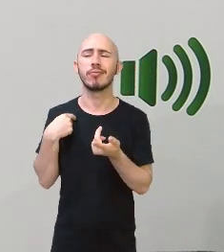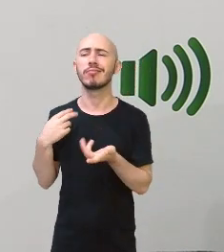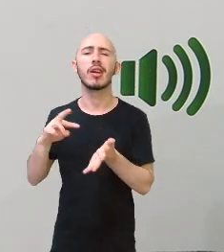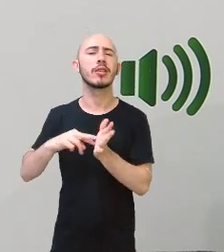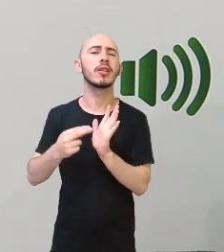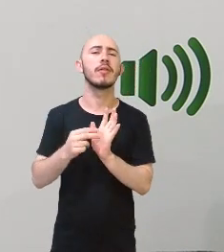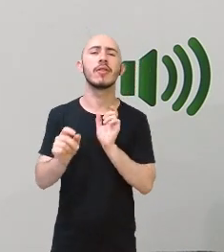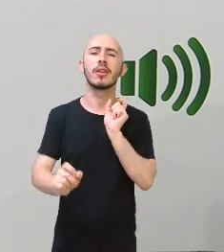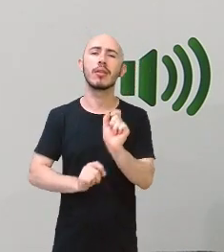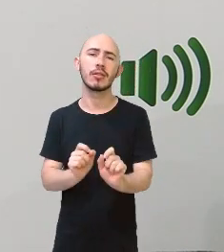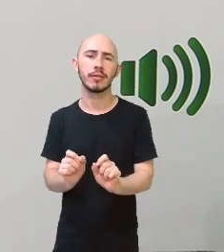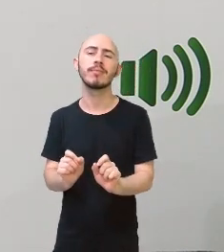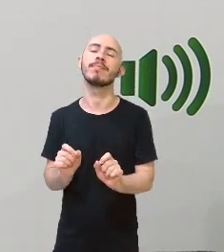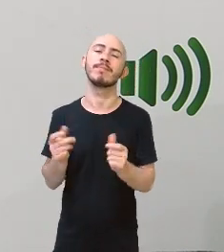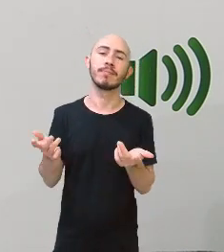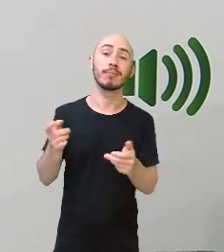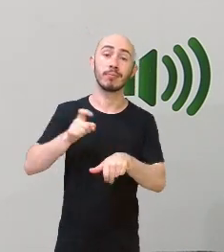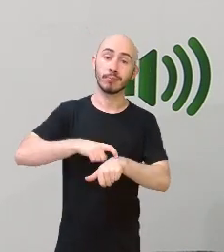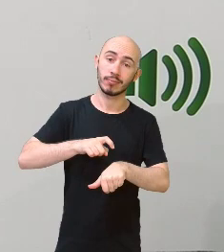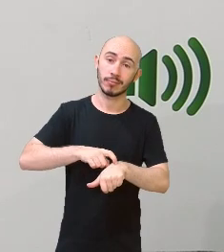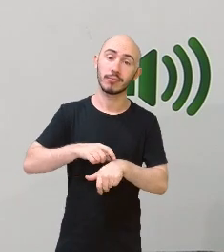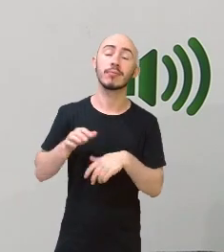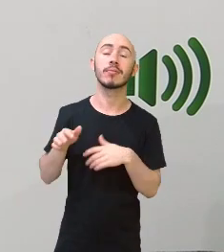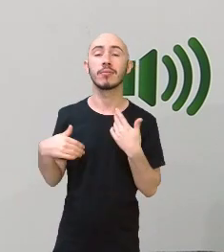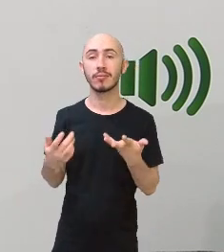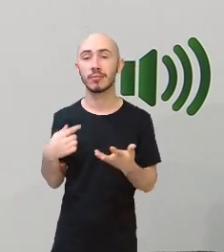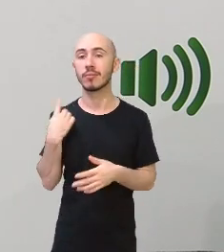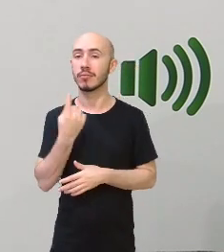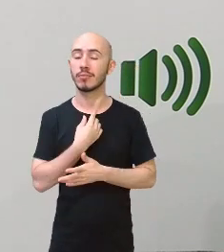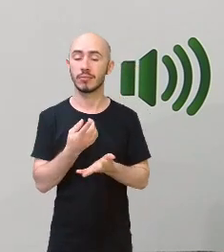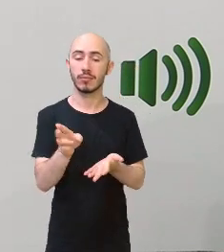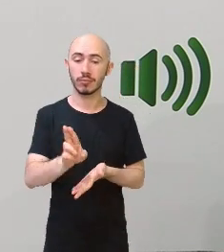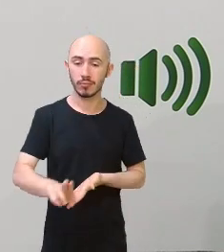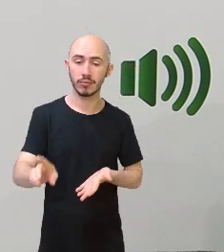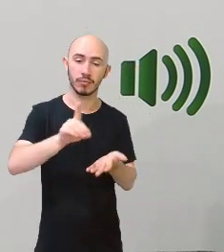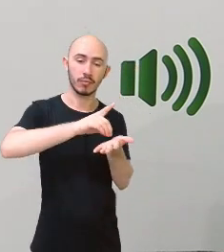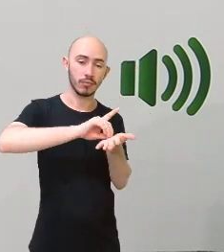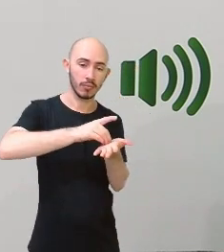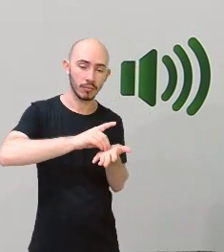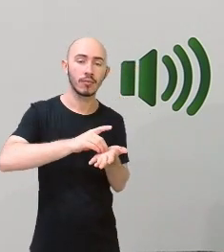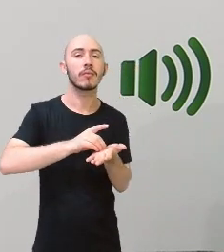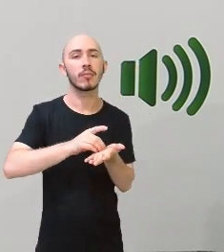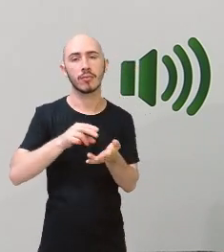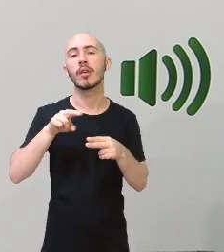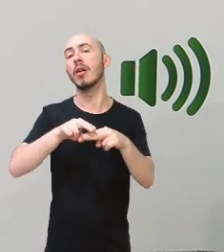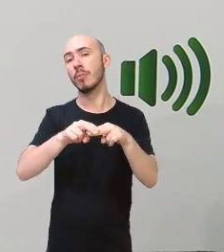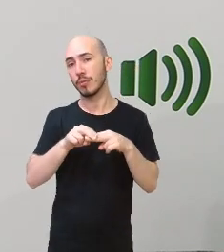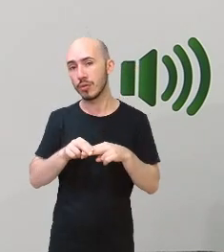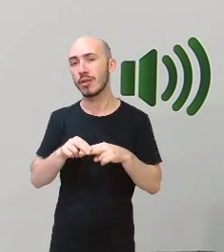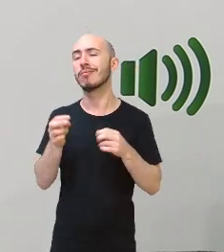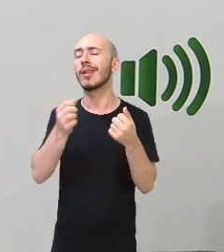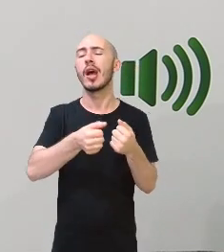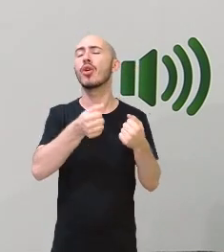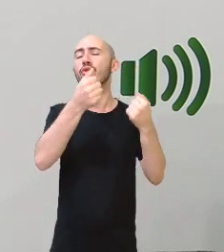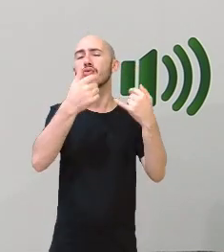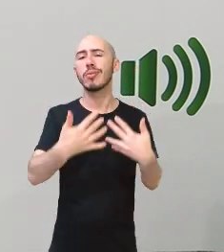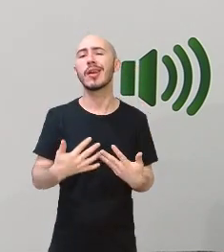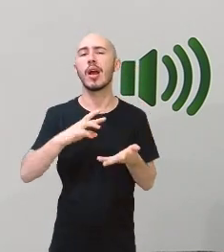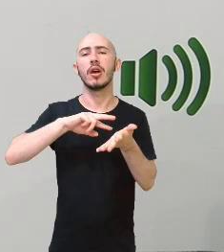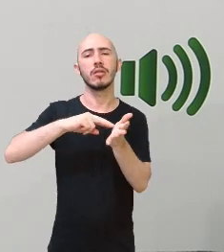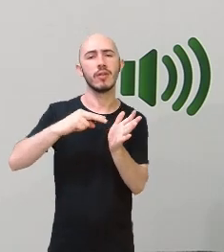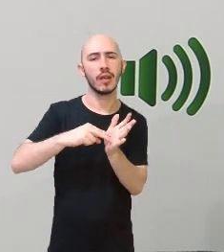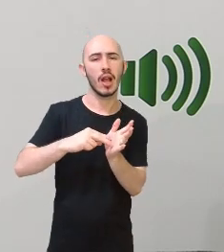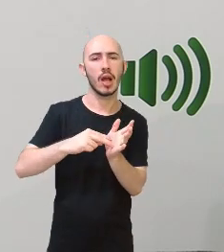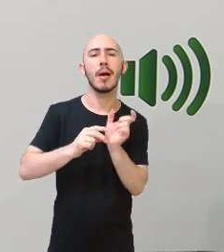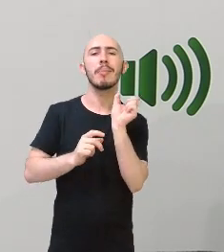dizer quando ela disse isso nesse momento, né? Então, o dicionário ele serve justamente para explicar o significado